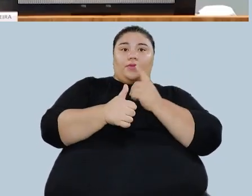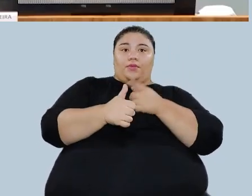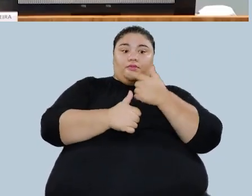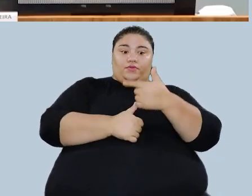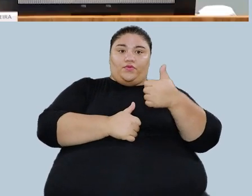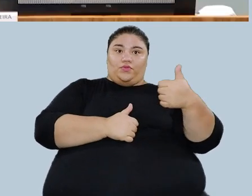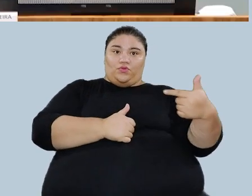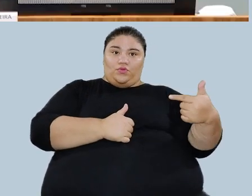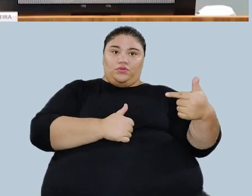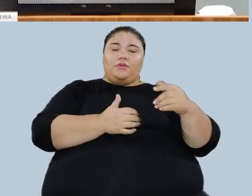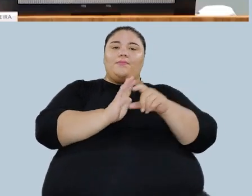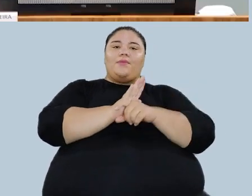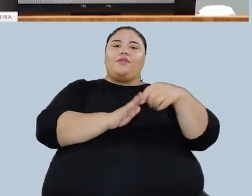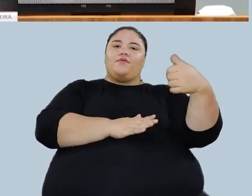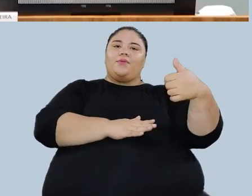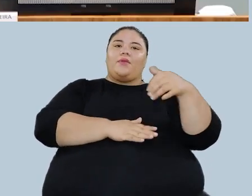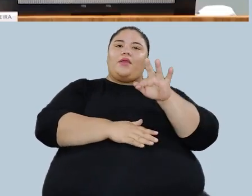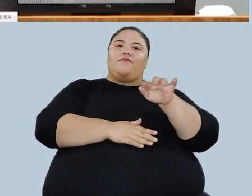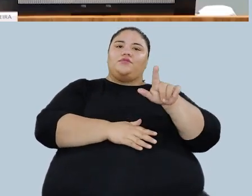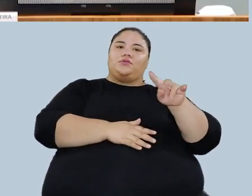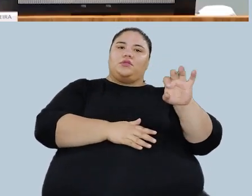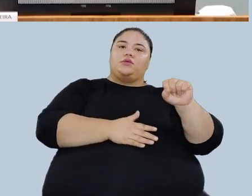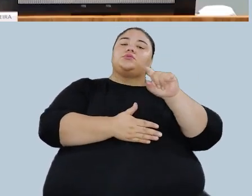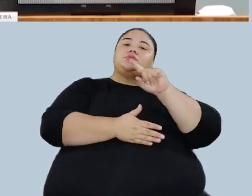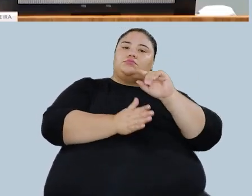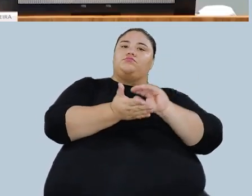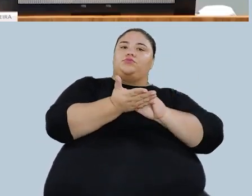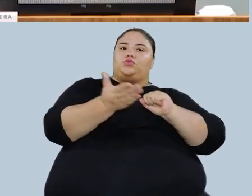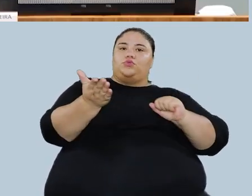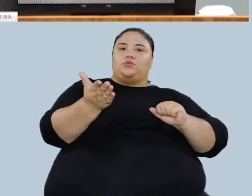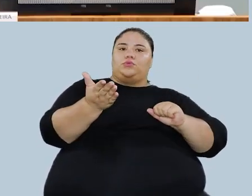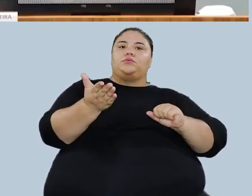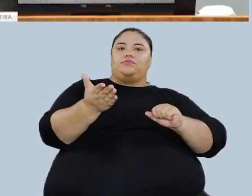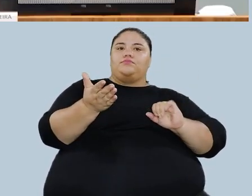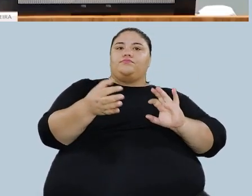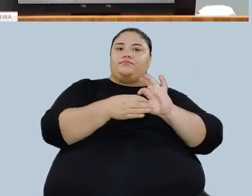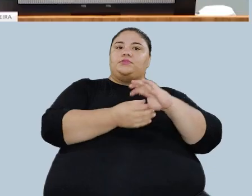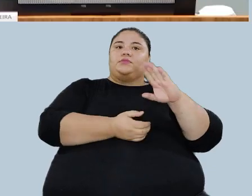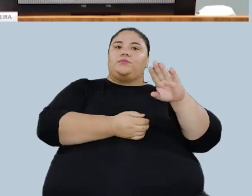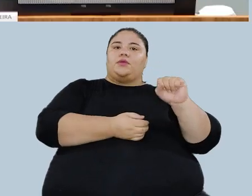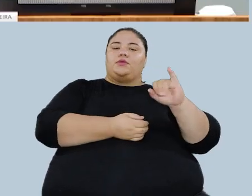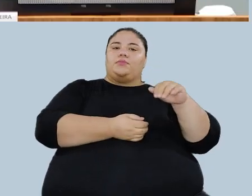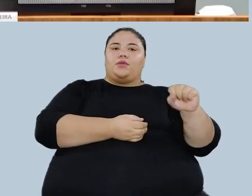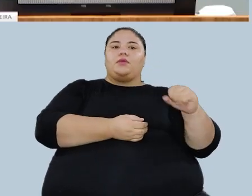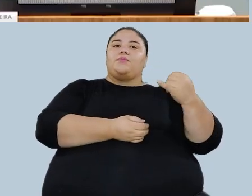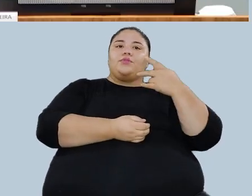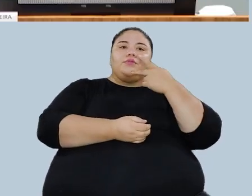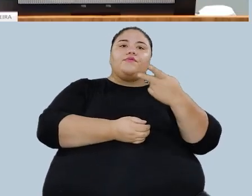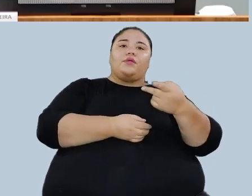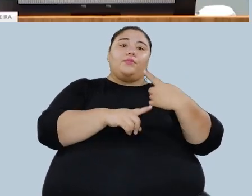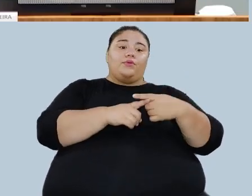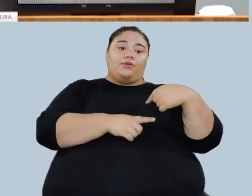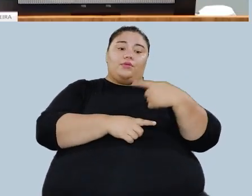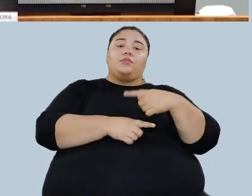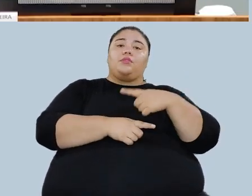no 212, parágrafo 1º, o FGTS foi excluído da incidência do IBS e da CBS. Isso é importante que se diga, né? Então, aqui